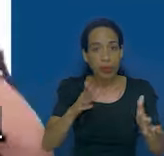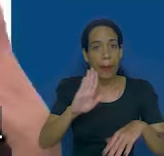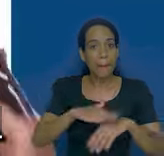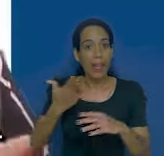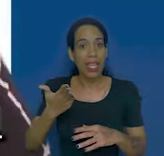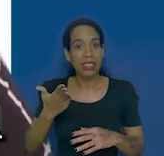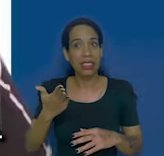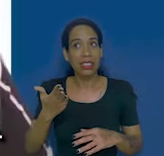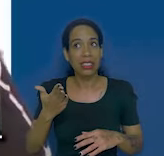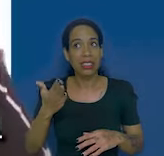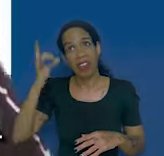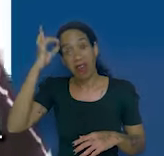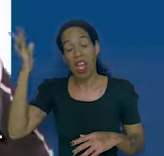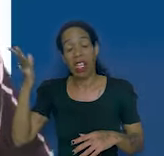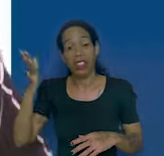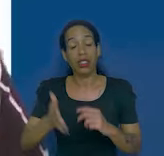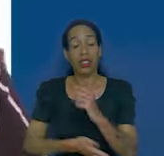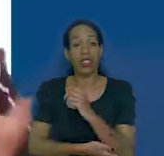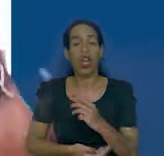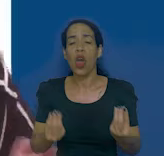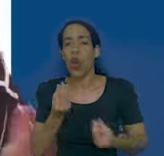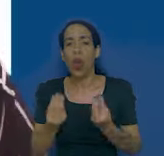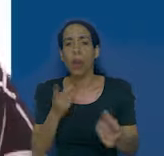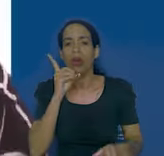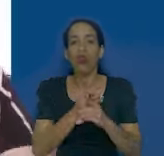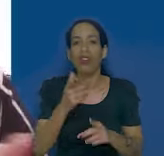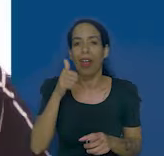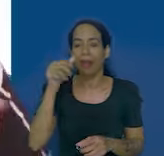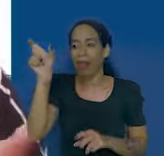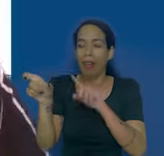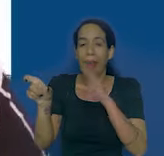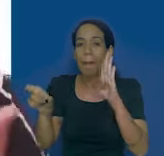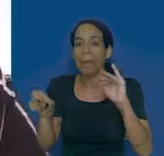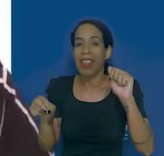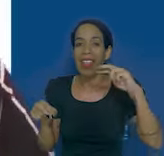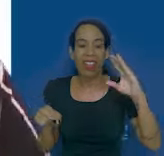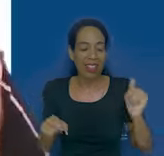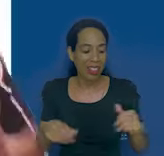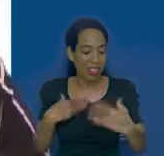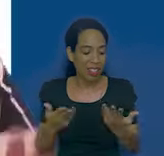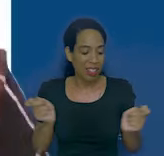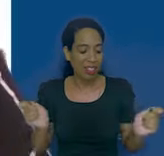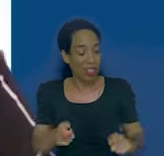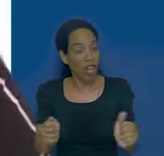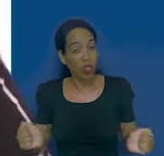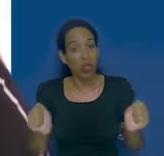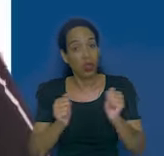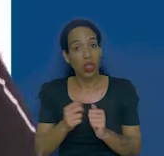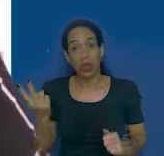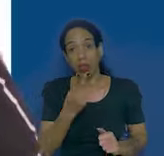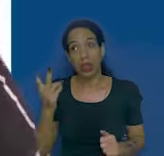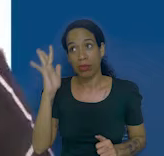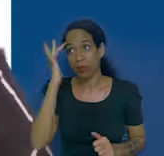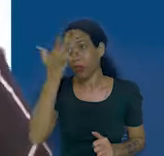mais, fosse uma questão mais prática mesmo. E aí, como é que eu encontrei a Bianca, nesse meio do caminho, para a gente poder unir os nossos